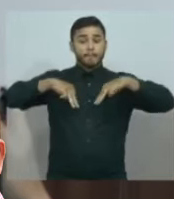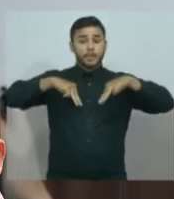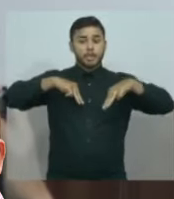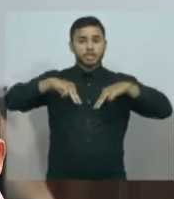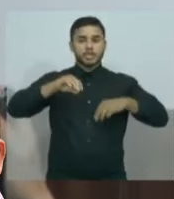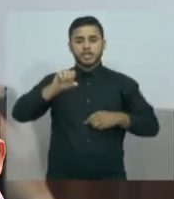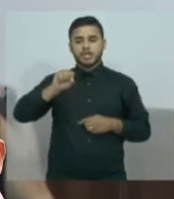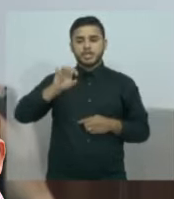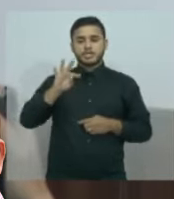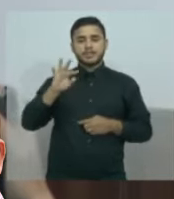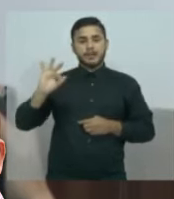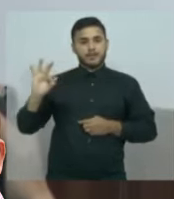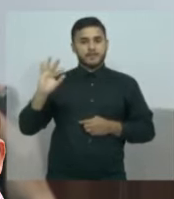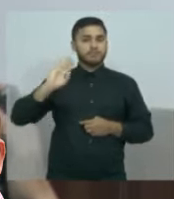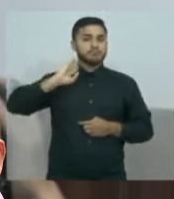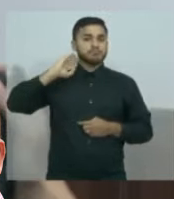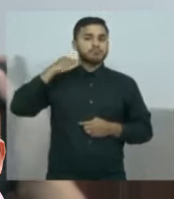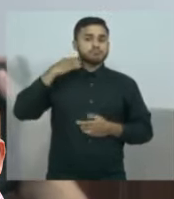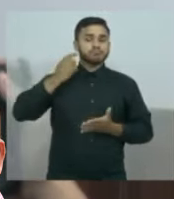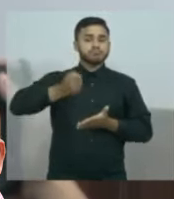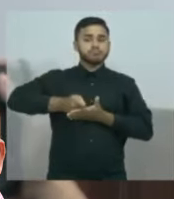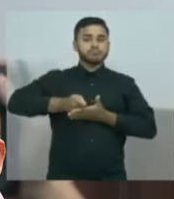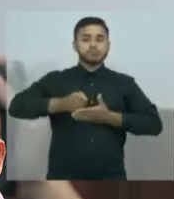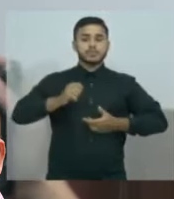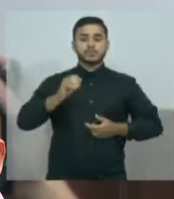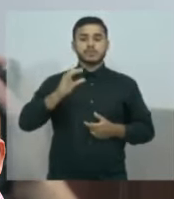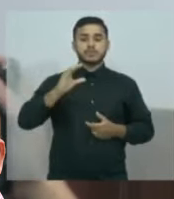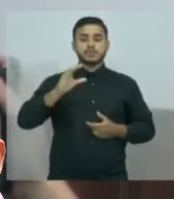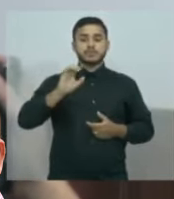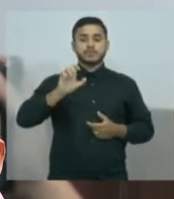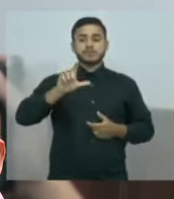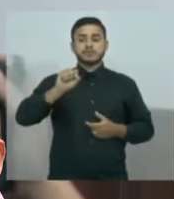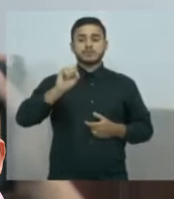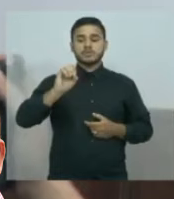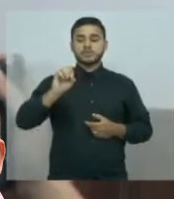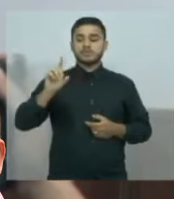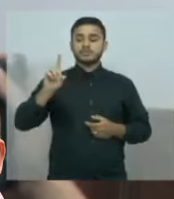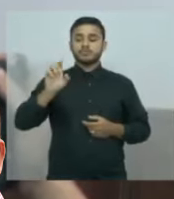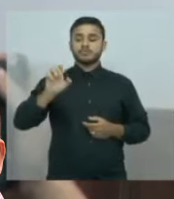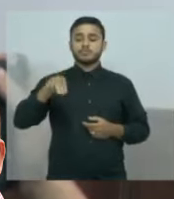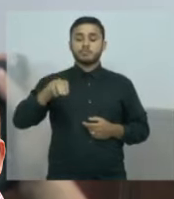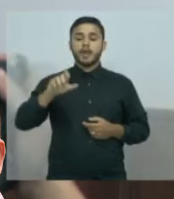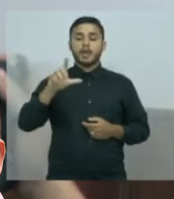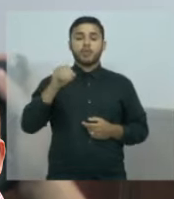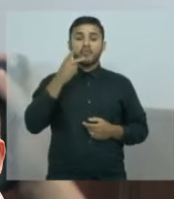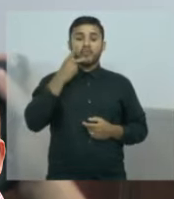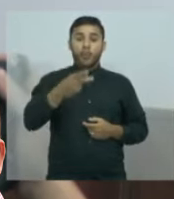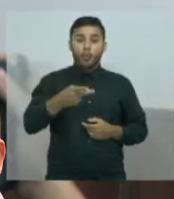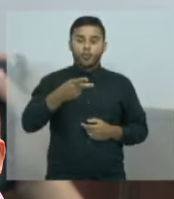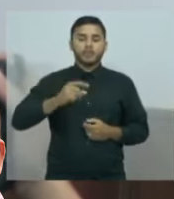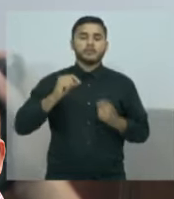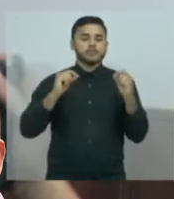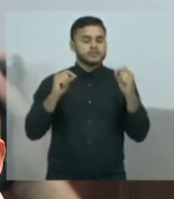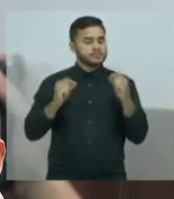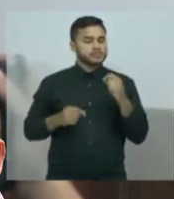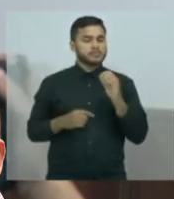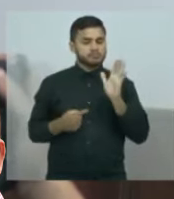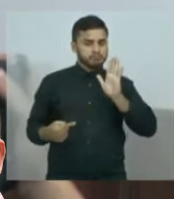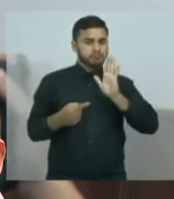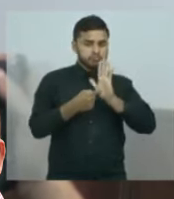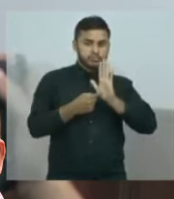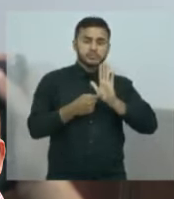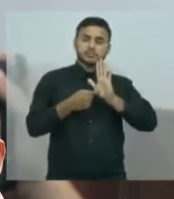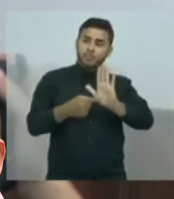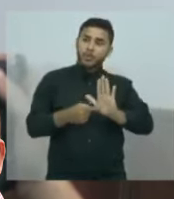triste página de censura, na verdade, ele objetivamente citou, inclusive,